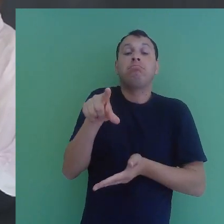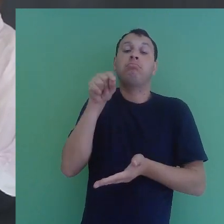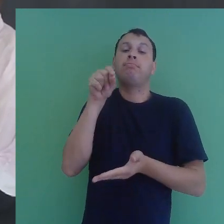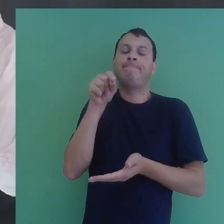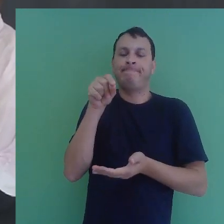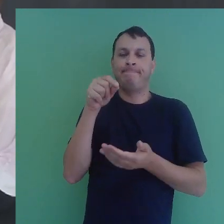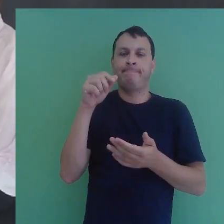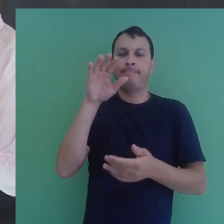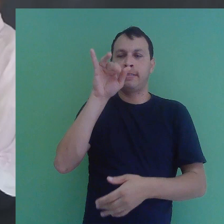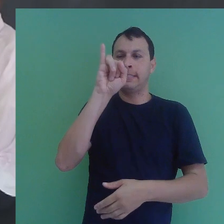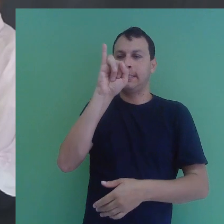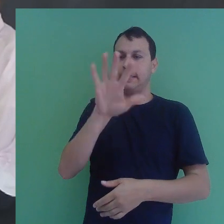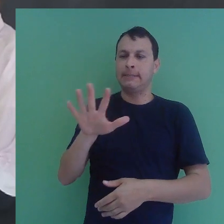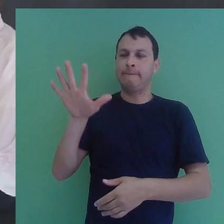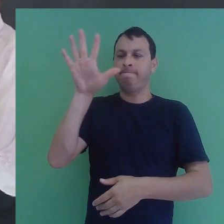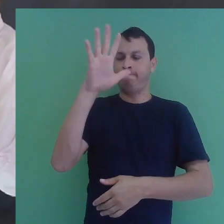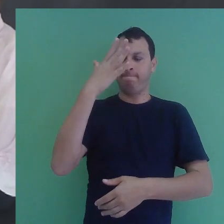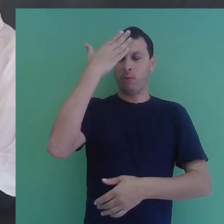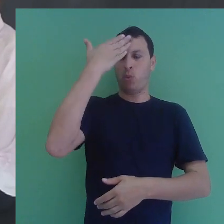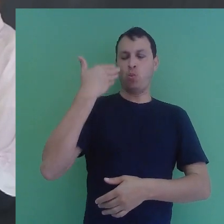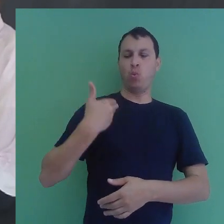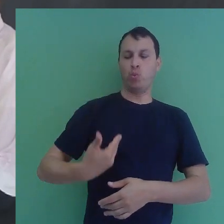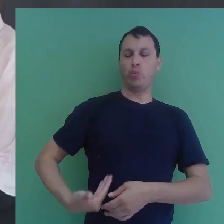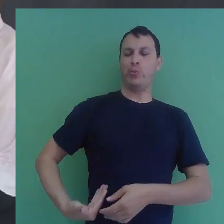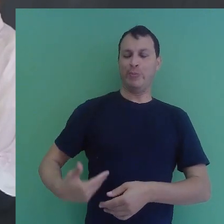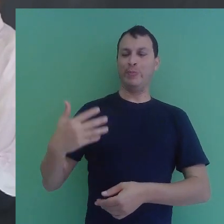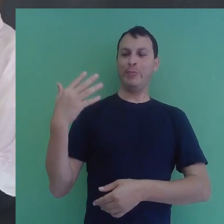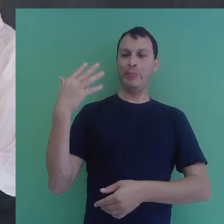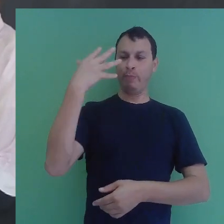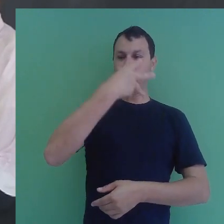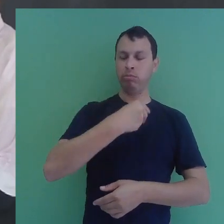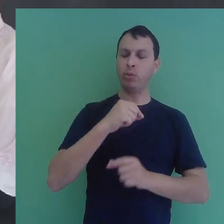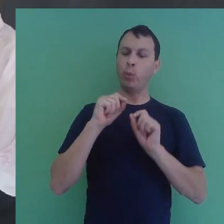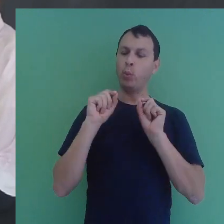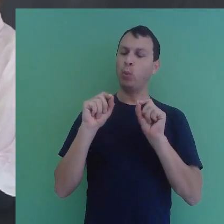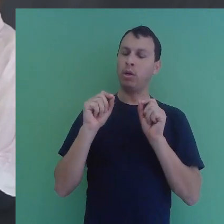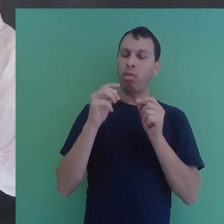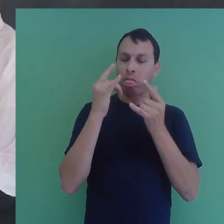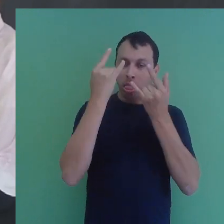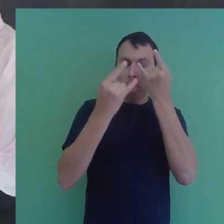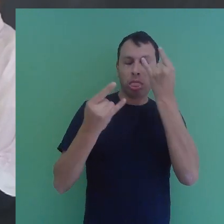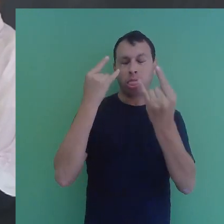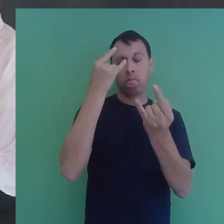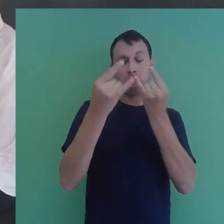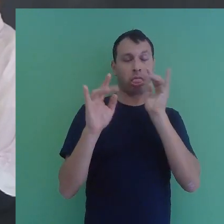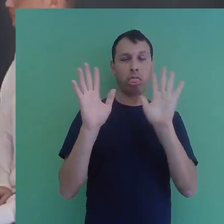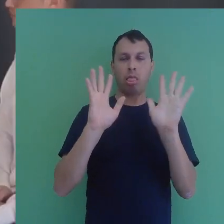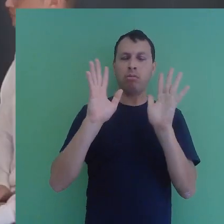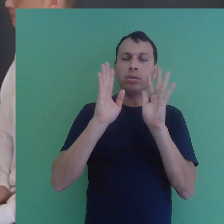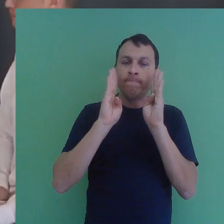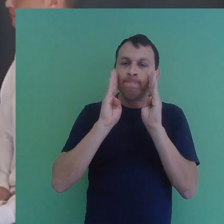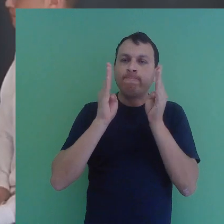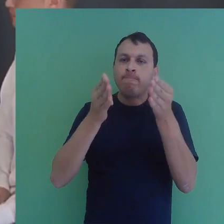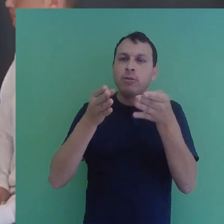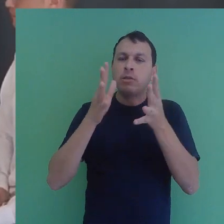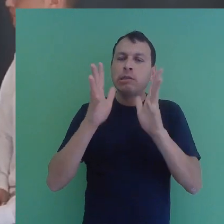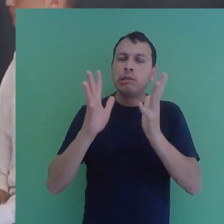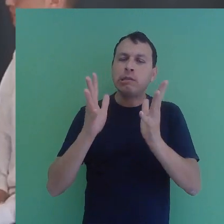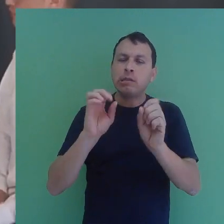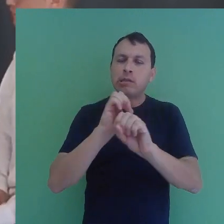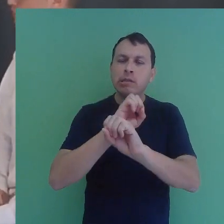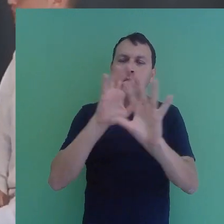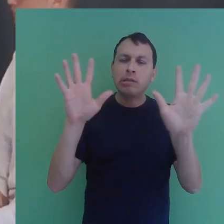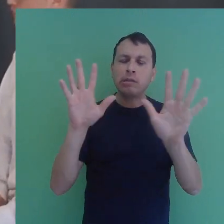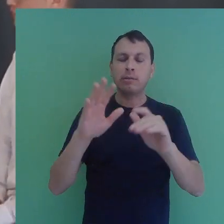que ela zele bastante pela imagem, para que nada chame mais atenção do que a interpretação dela. Inclusive, isso é uma pergunta que eu já